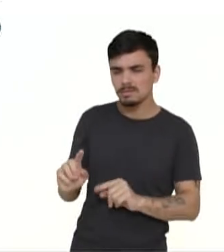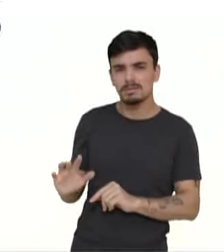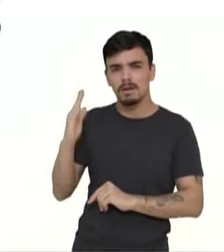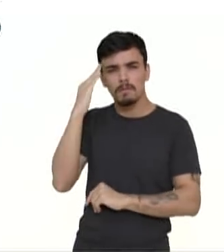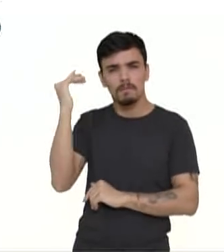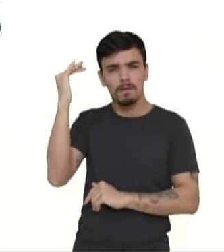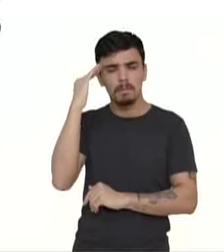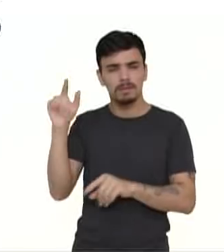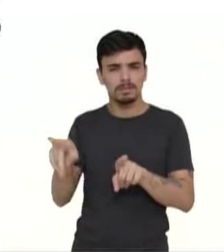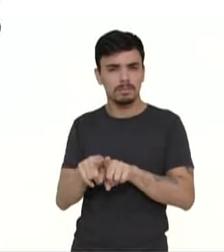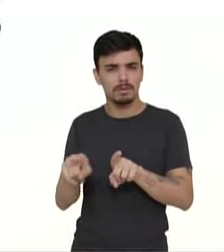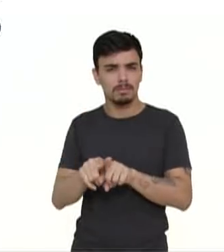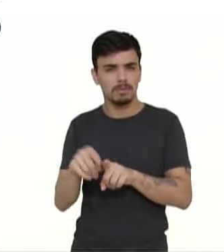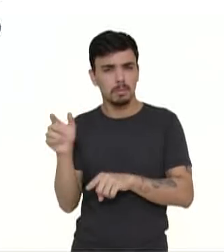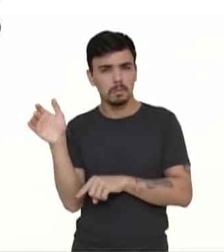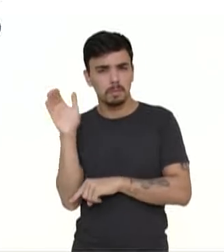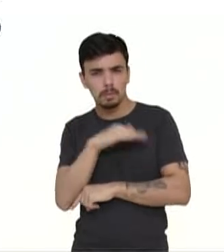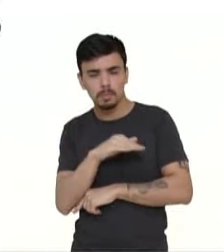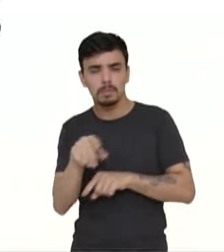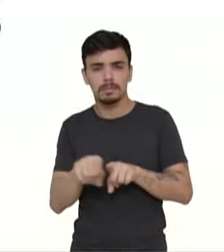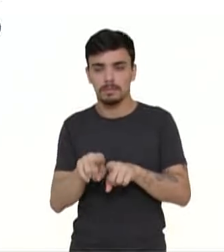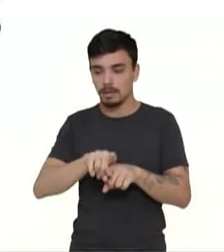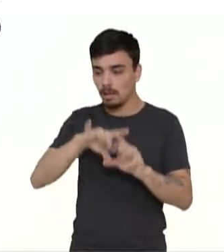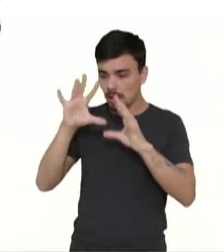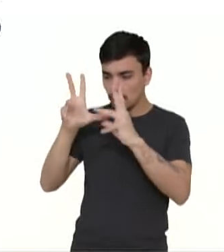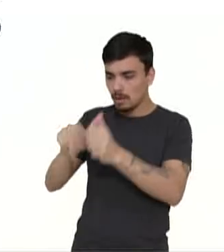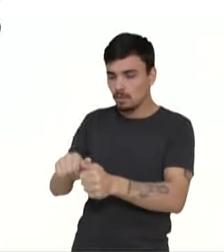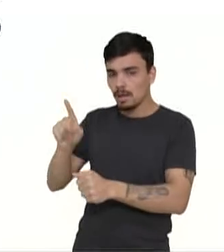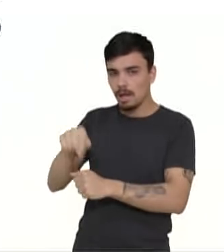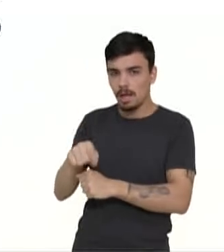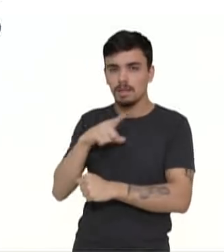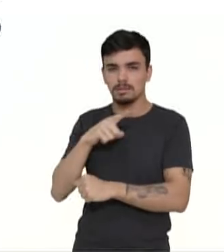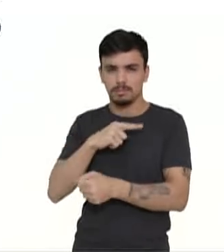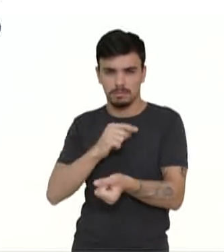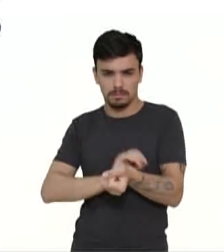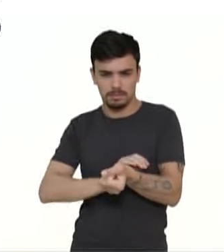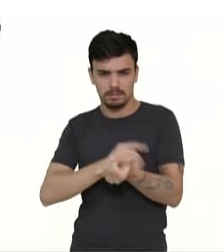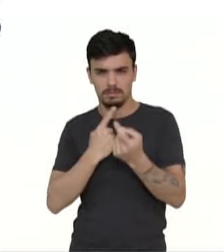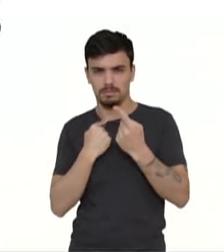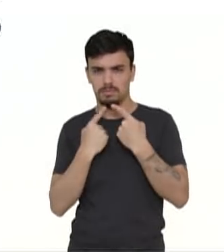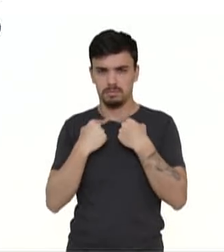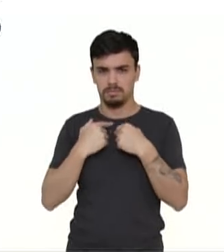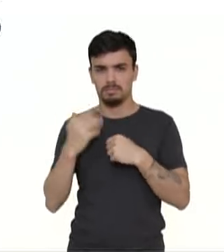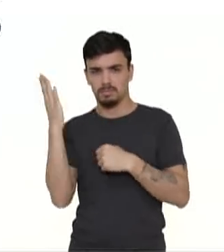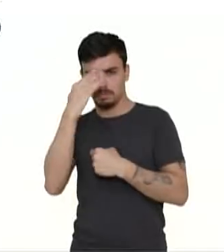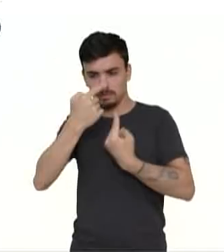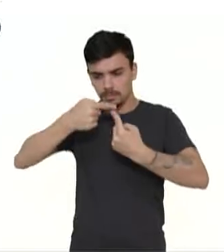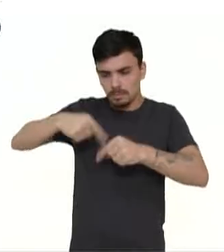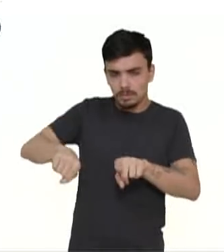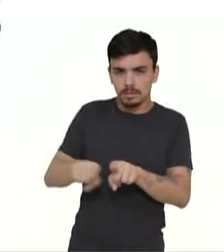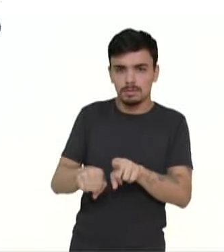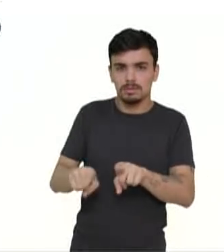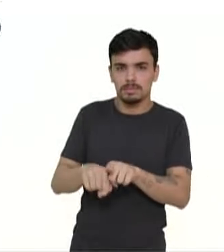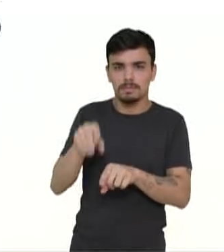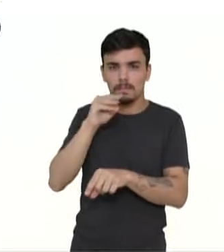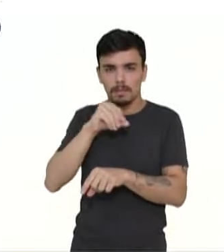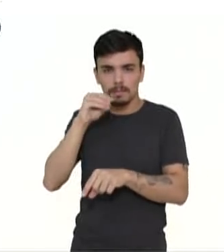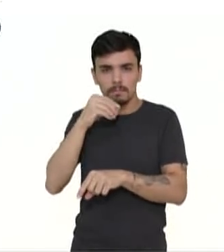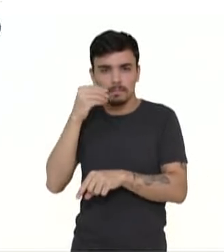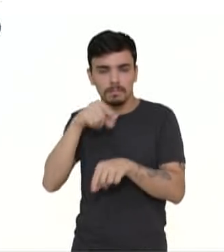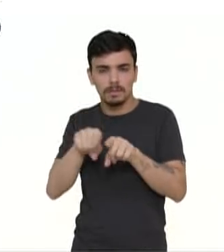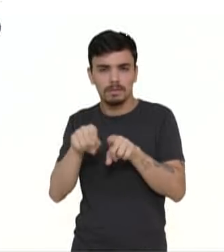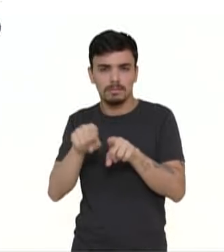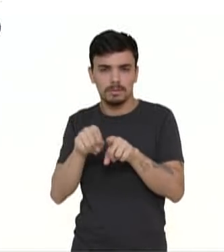tinha para a crueldade! Ela toda era pura vingança, chupando balas com barulho. Como essa menina devia